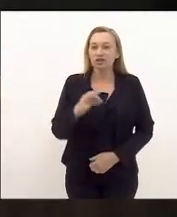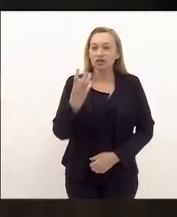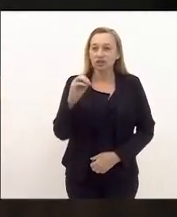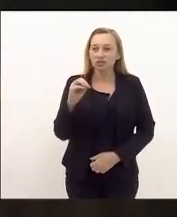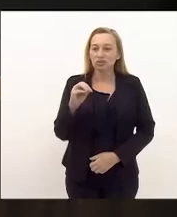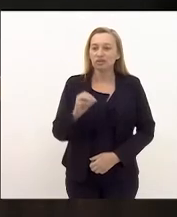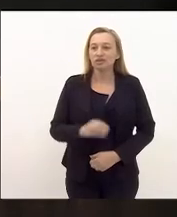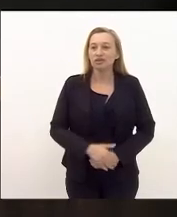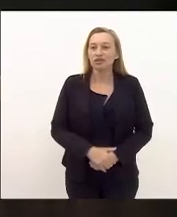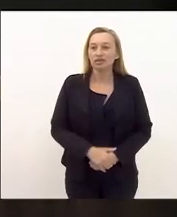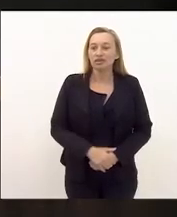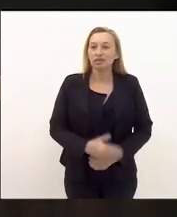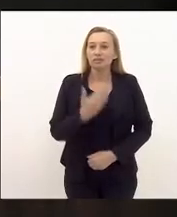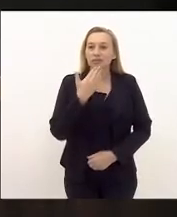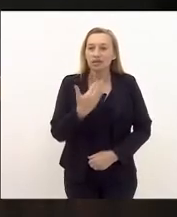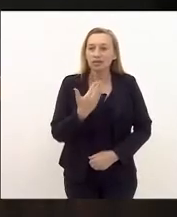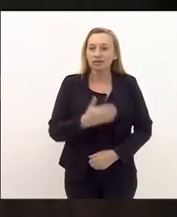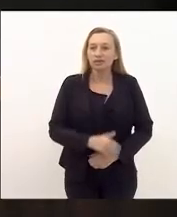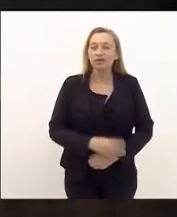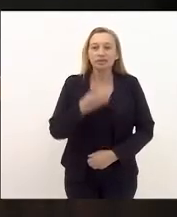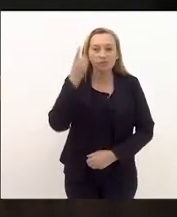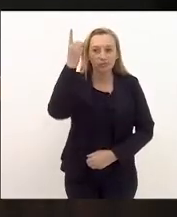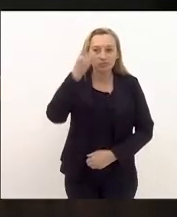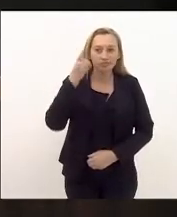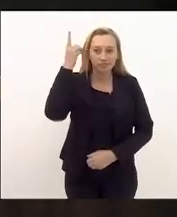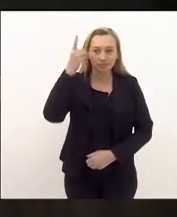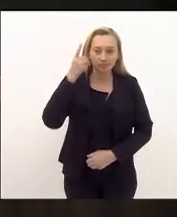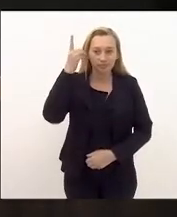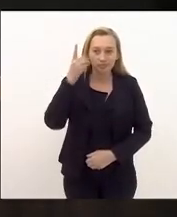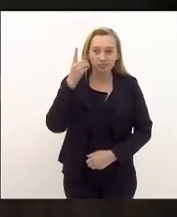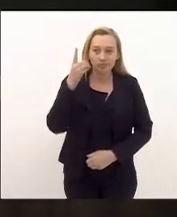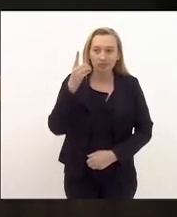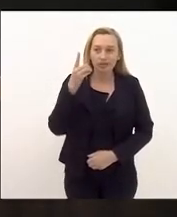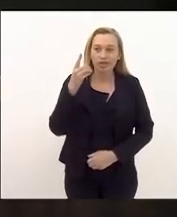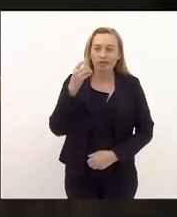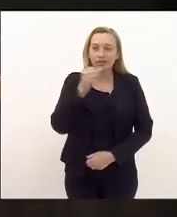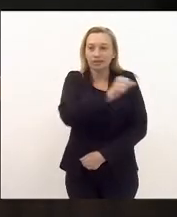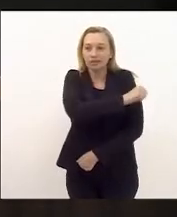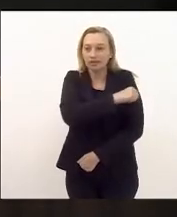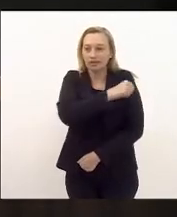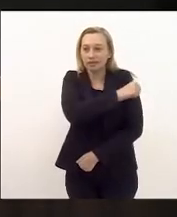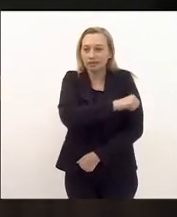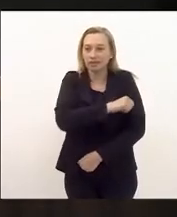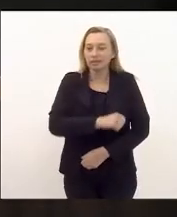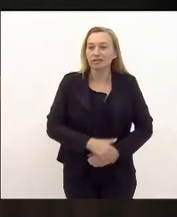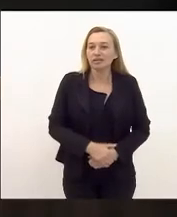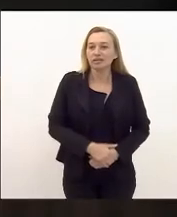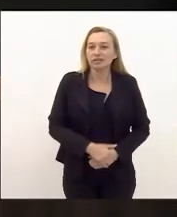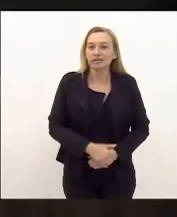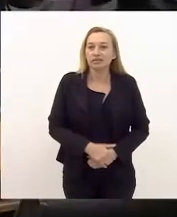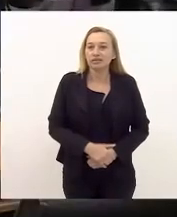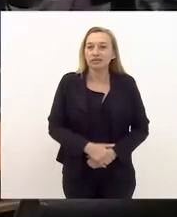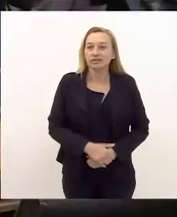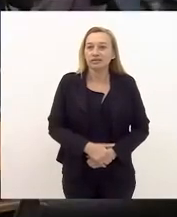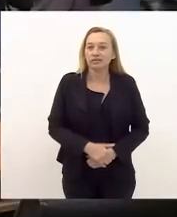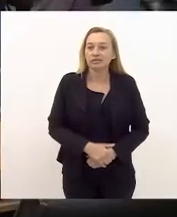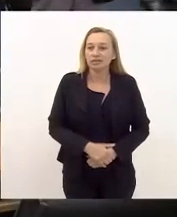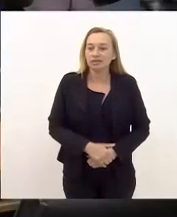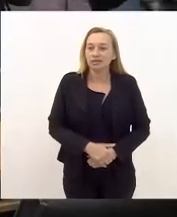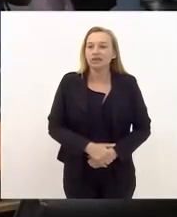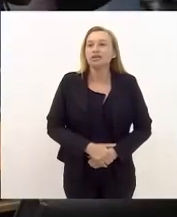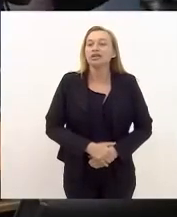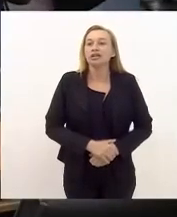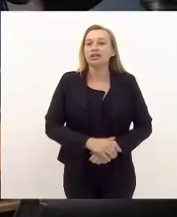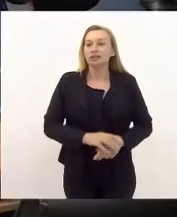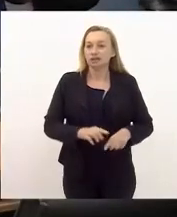Machado. Pedir a deputada enfermeira Rejane. Permitir parecer, deputada, pela Defesa do